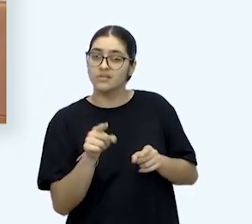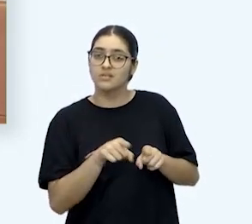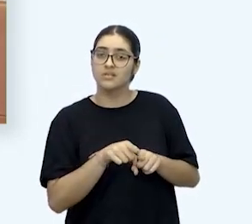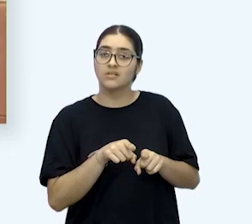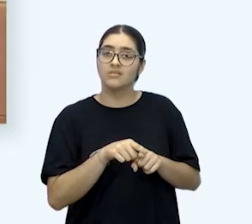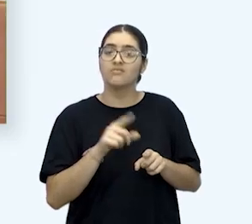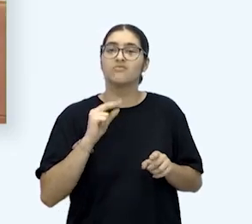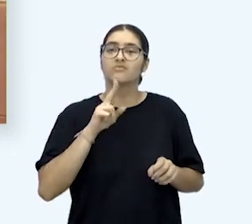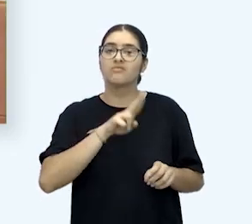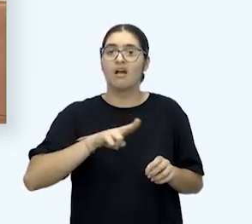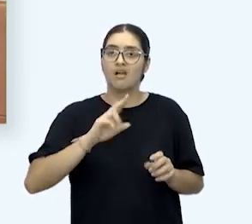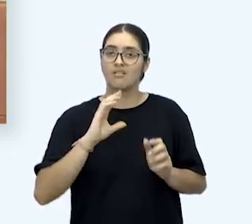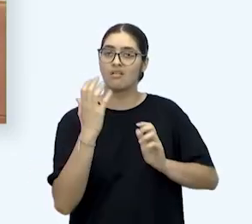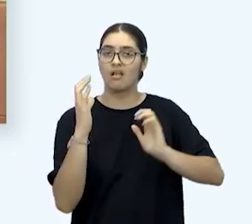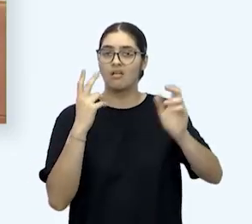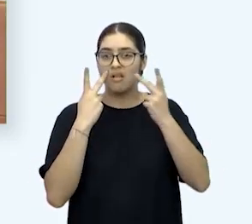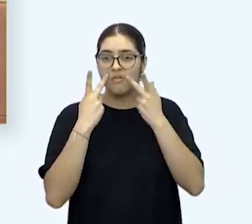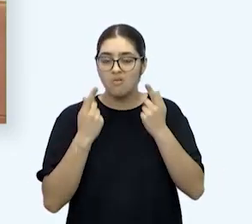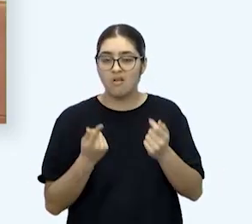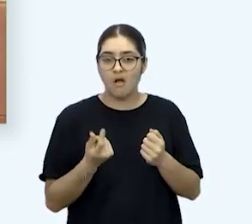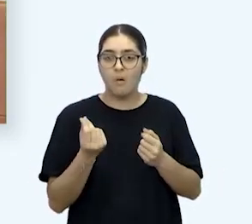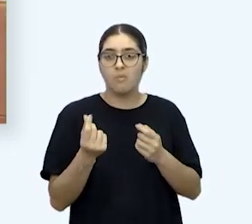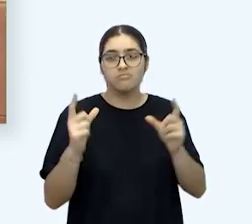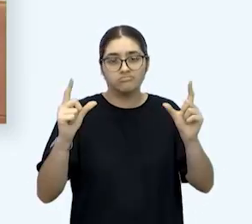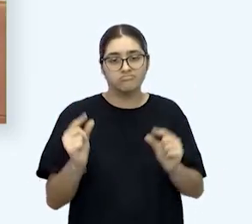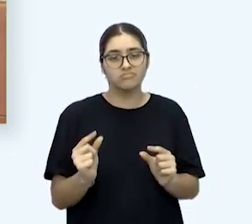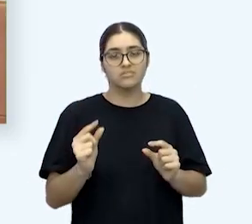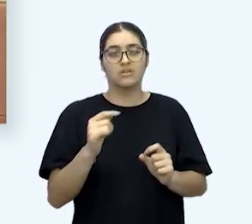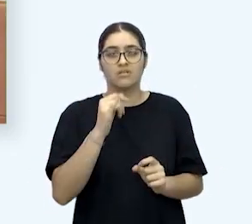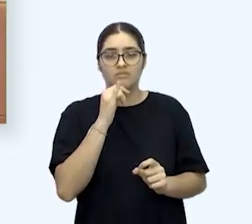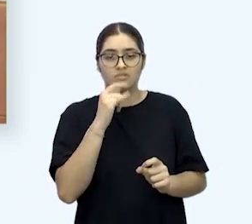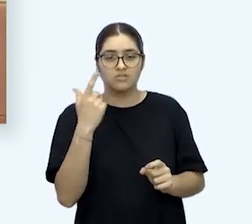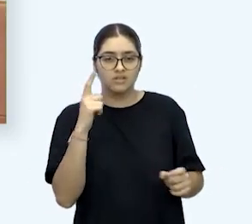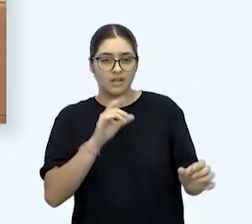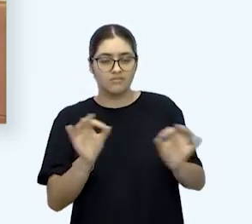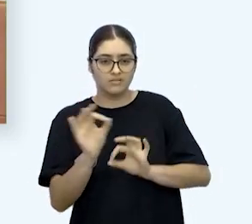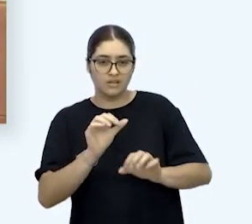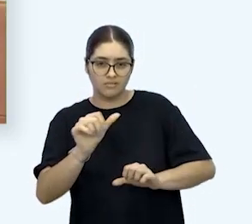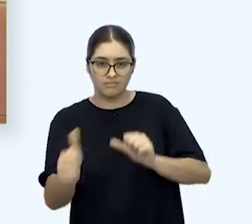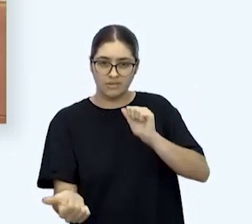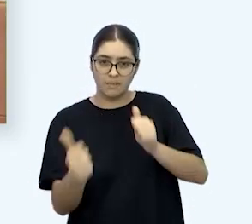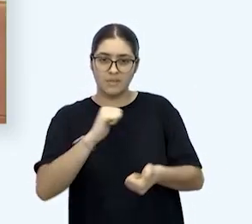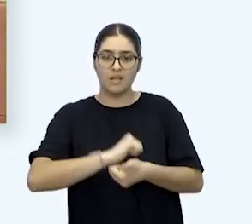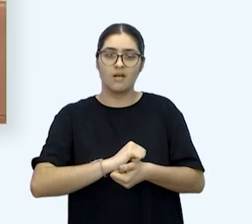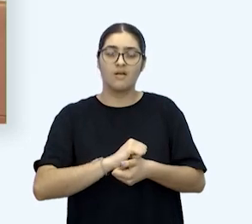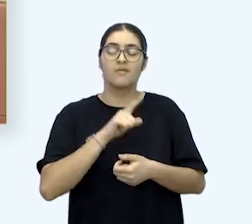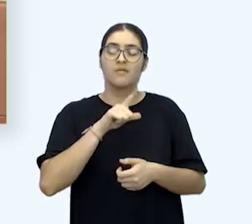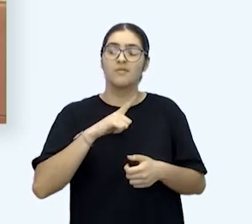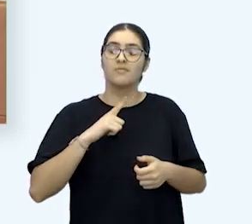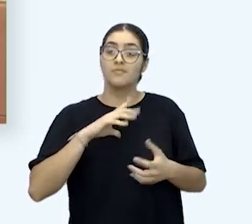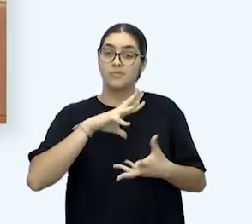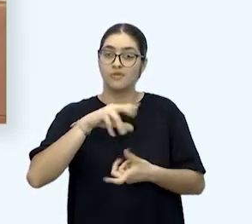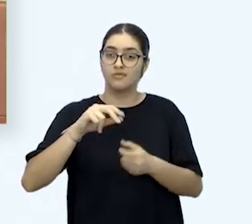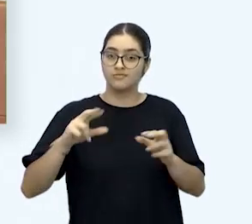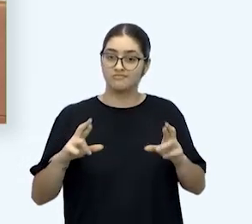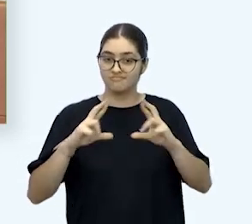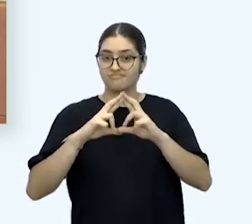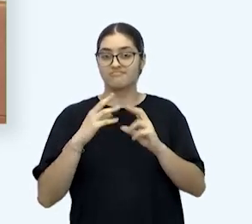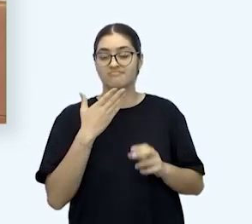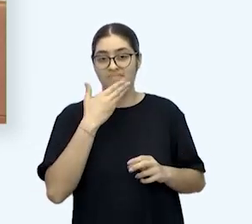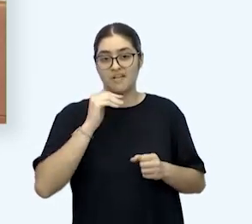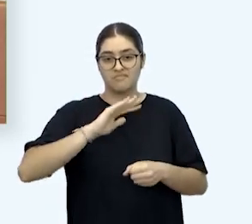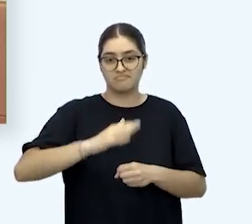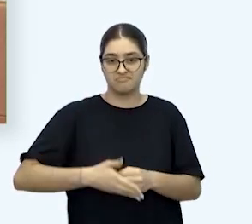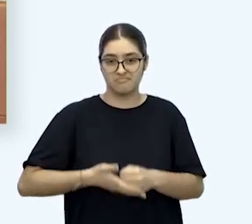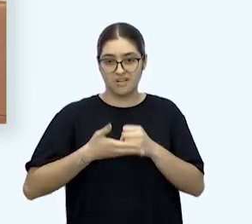recursos naturais. Enfim, se somarem as ações por um mundo mais sustentável para evitar que esse futuro que eu sonhei acabe se